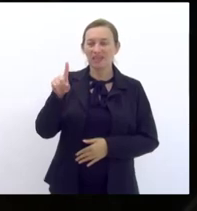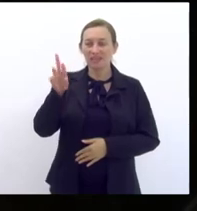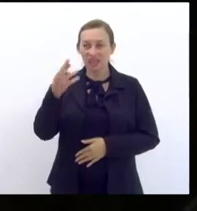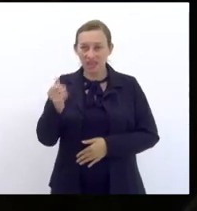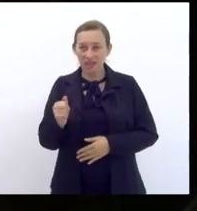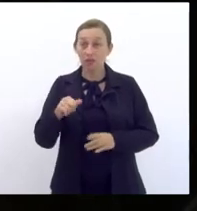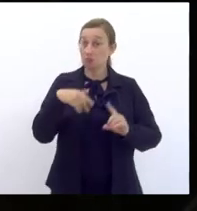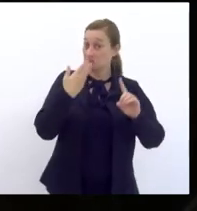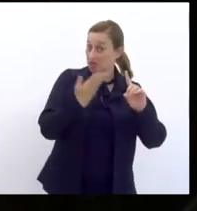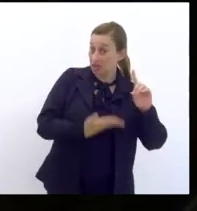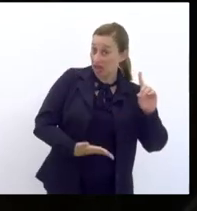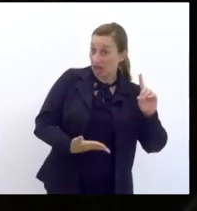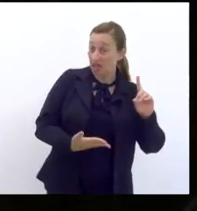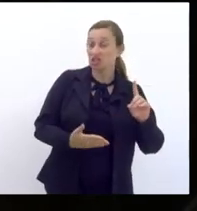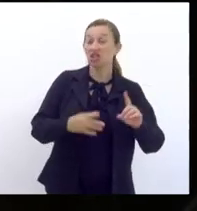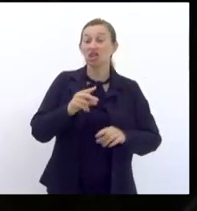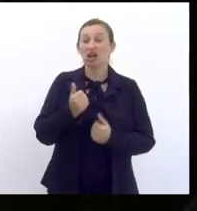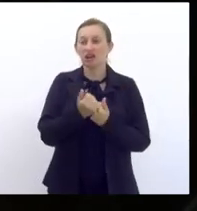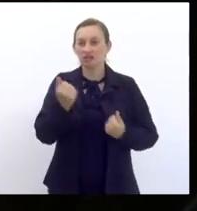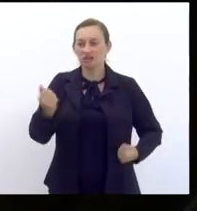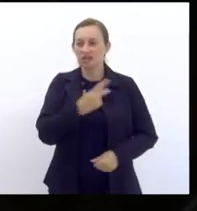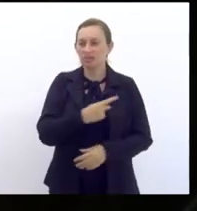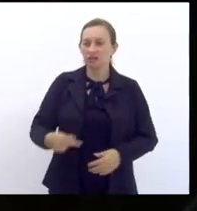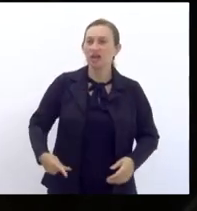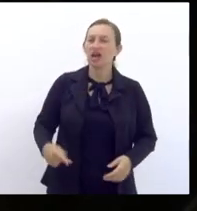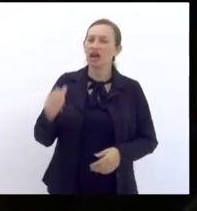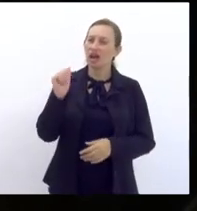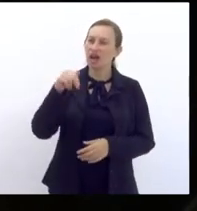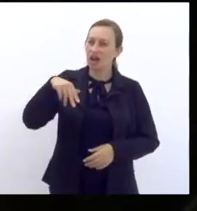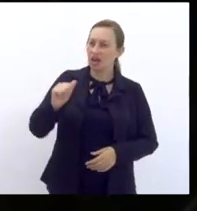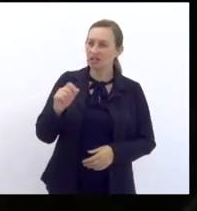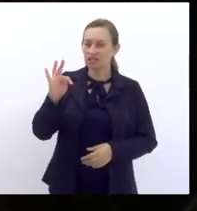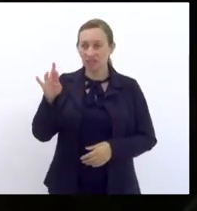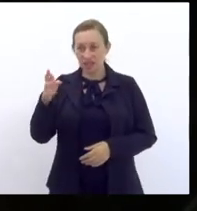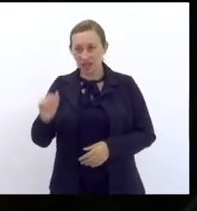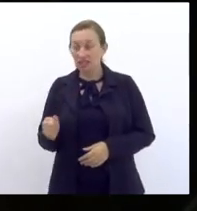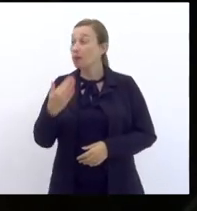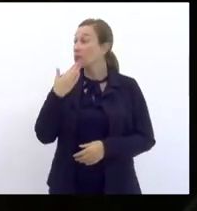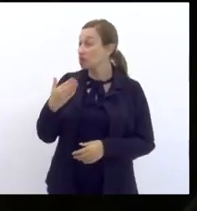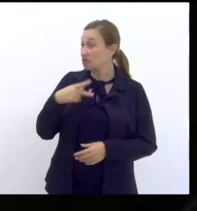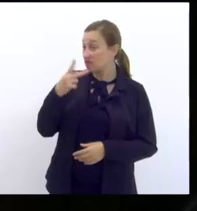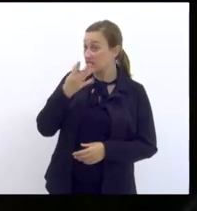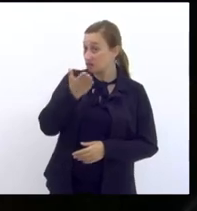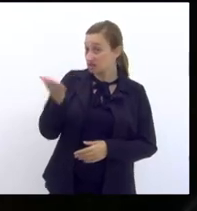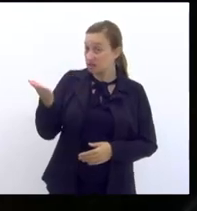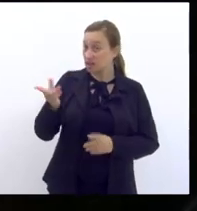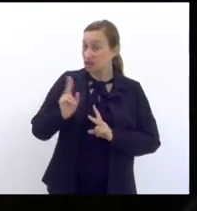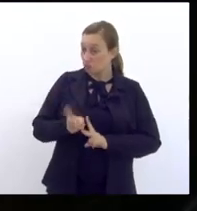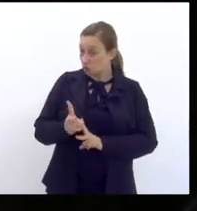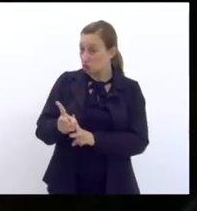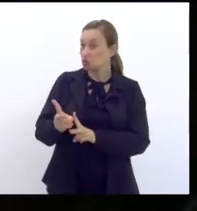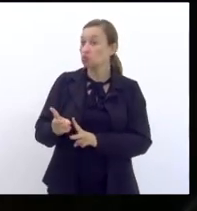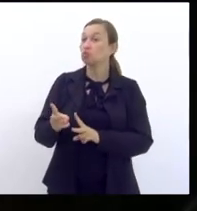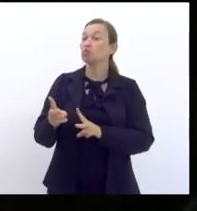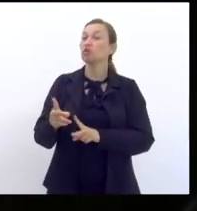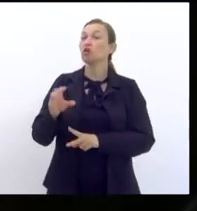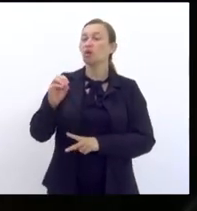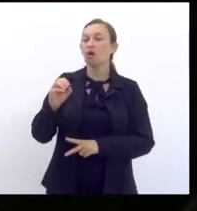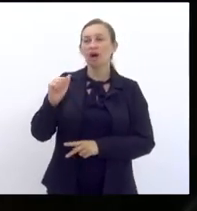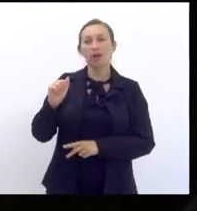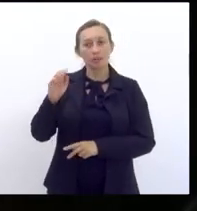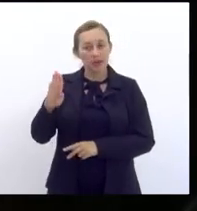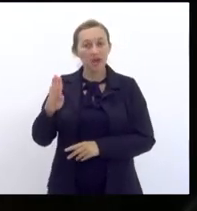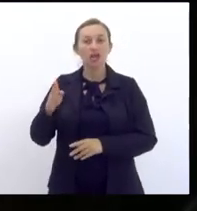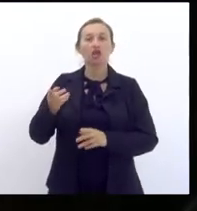minhas homenagens e a nossa vice-presidente Ana Teresa Basílio me pediu para transmitir a vocês que a entidade continua a nossa OAB continua